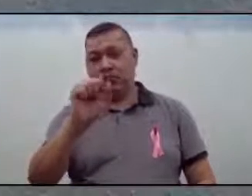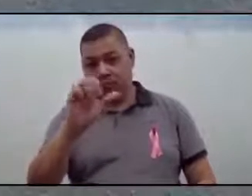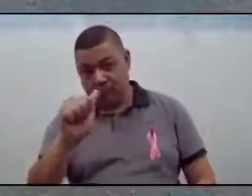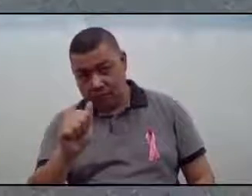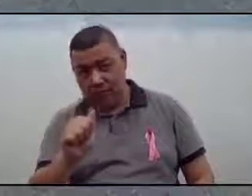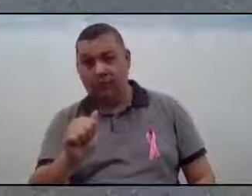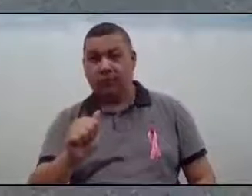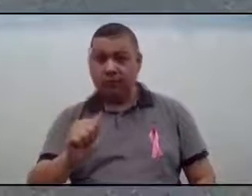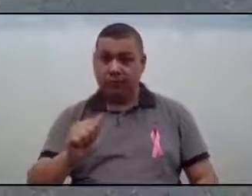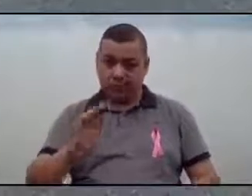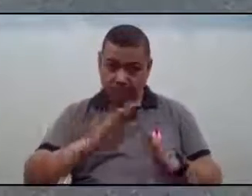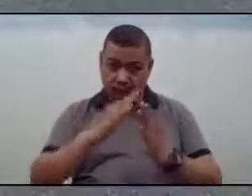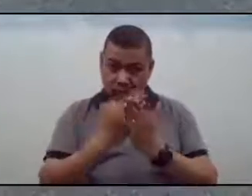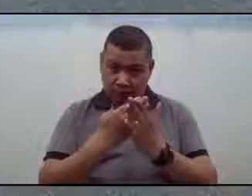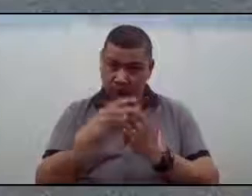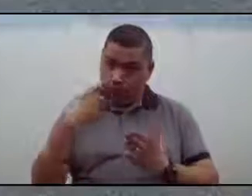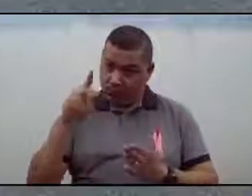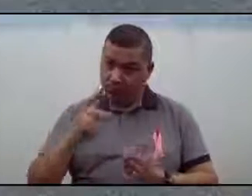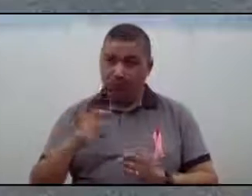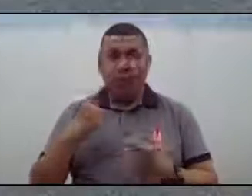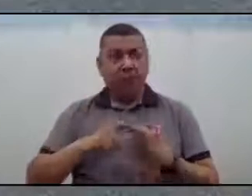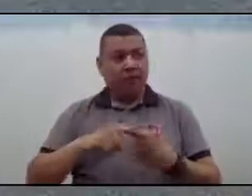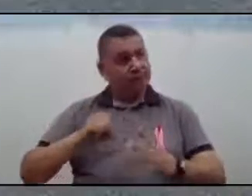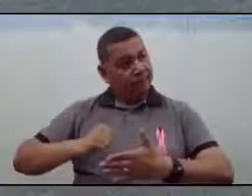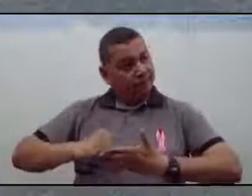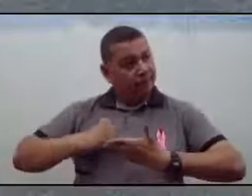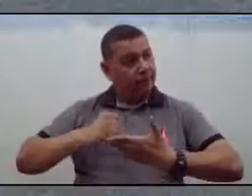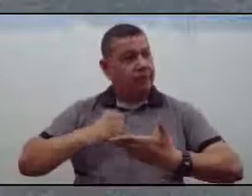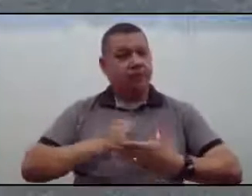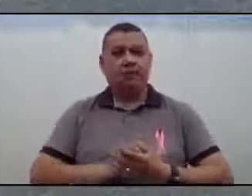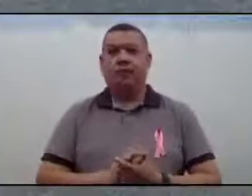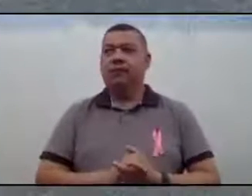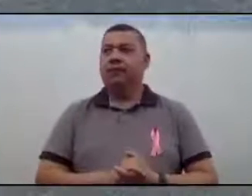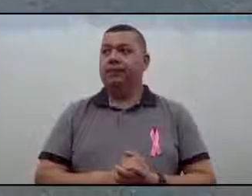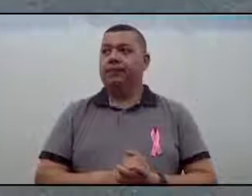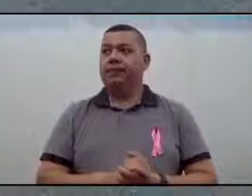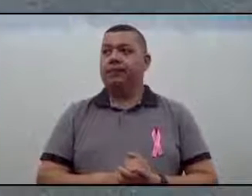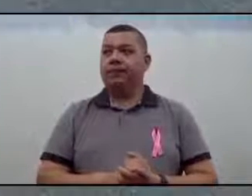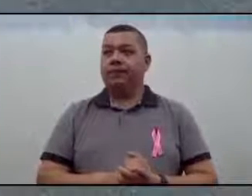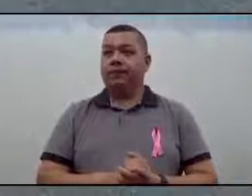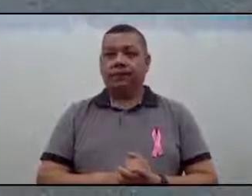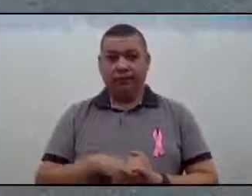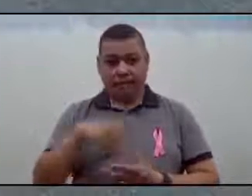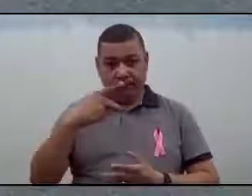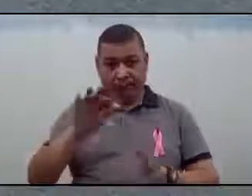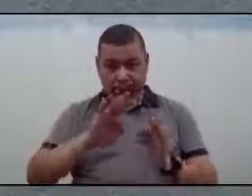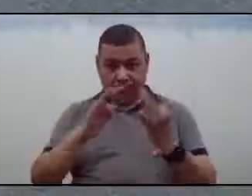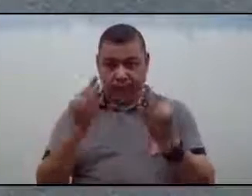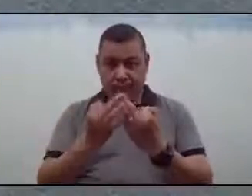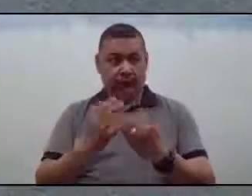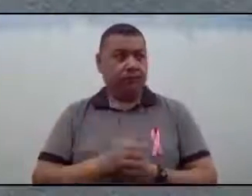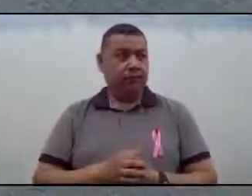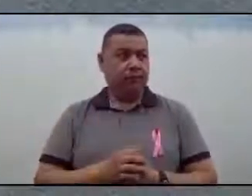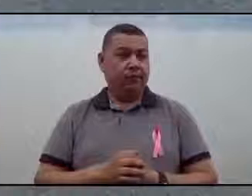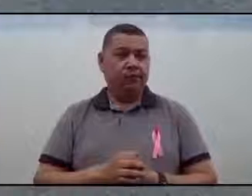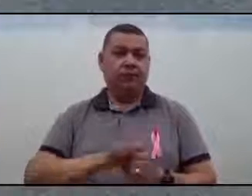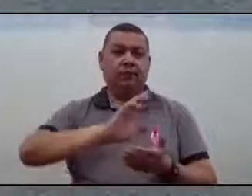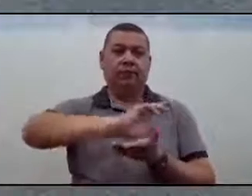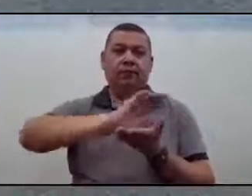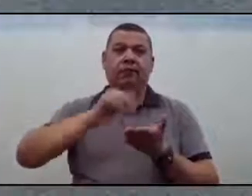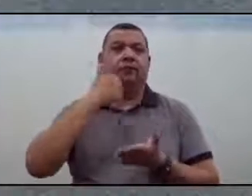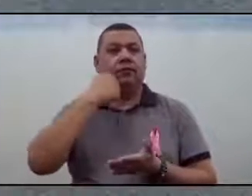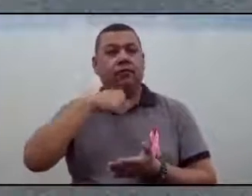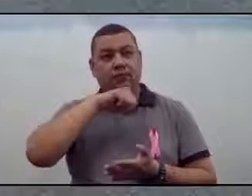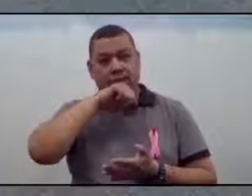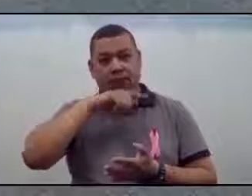que realmente vai engrandecer e muito essas famílias, tá? Muitas mães, ali na reunião